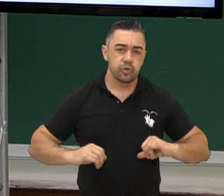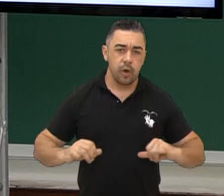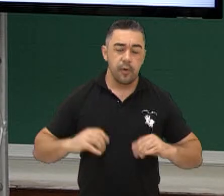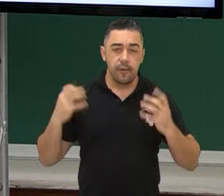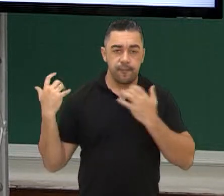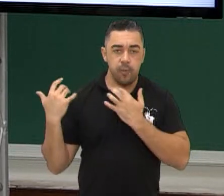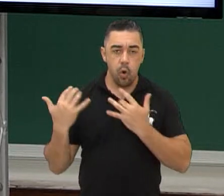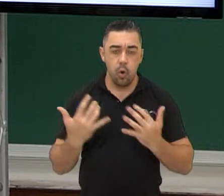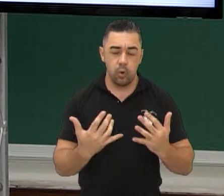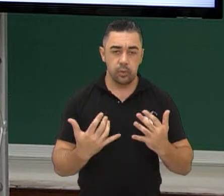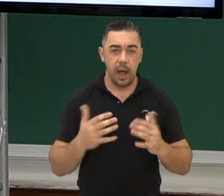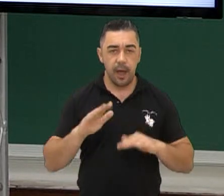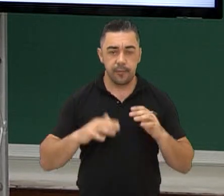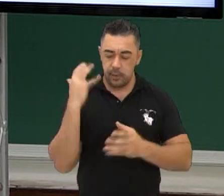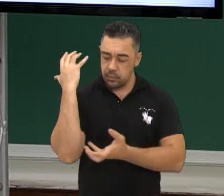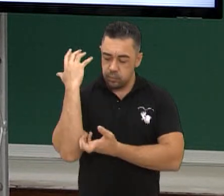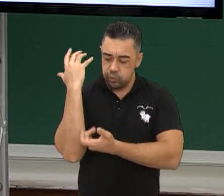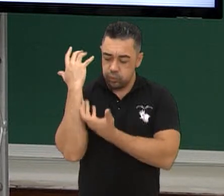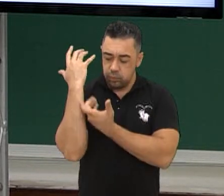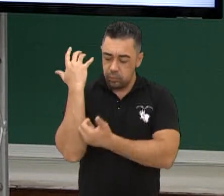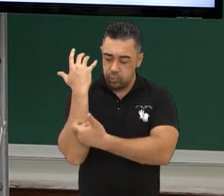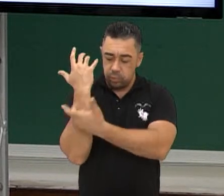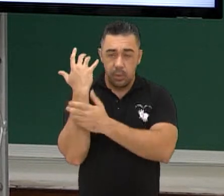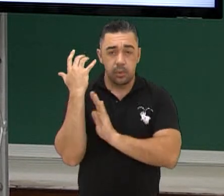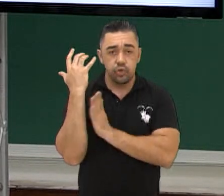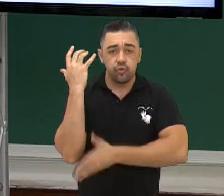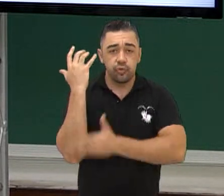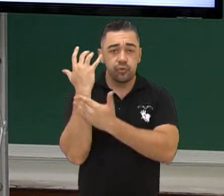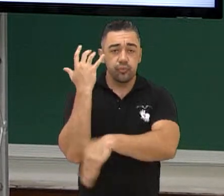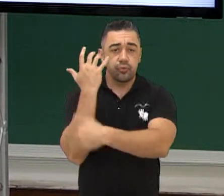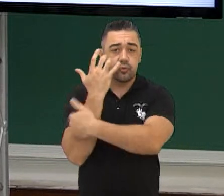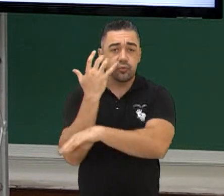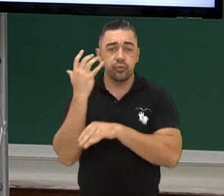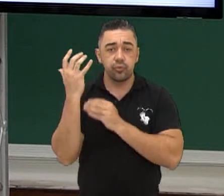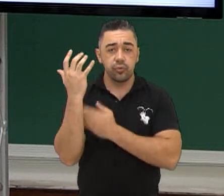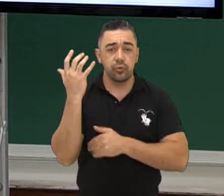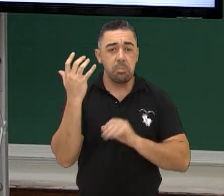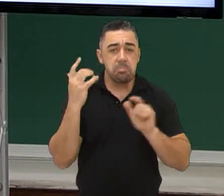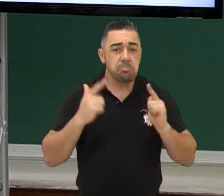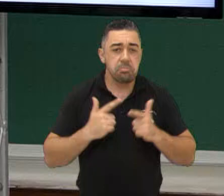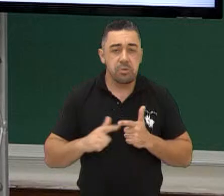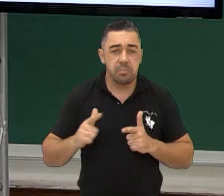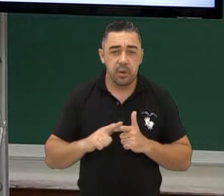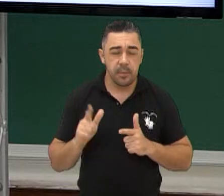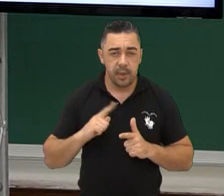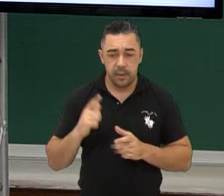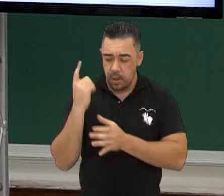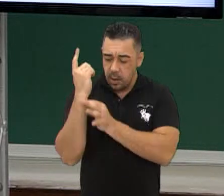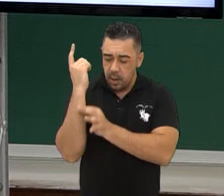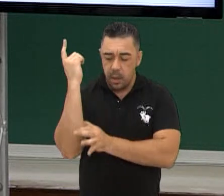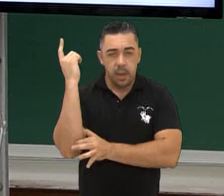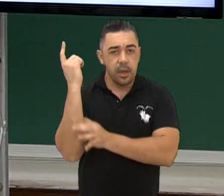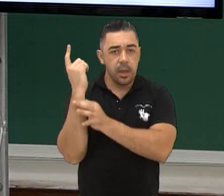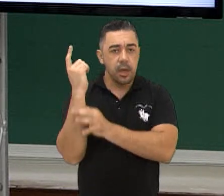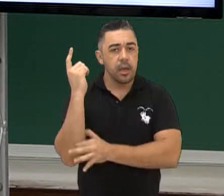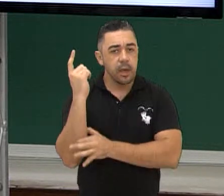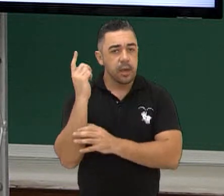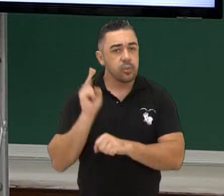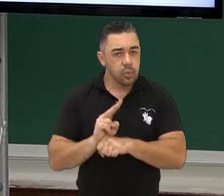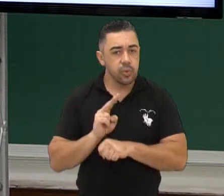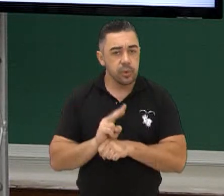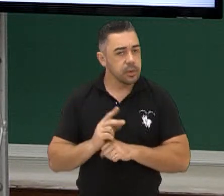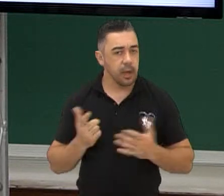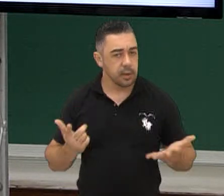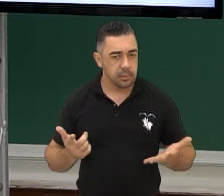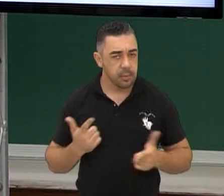fogo. Então, às vezes, até queimou a árvore para o lado de fora, mas a parte mais importante, que é onde está passando a seiva bruta, a seiva elaborada, está interna, não